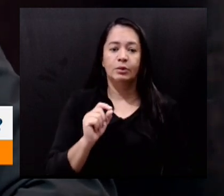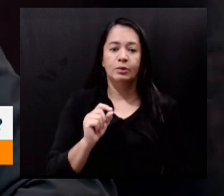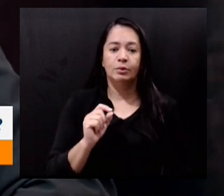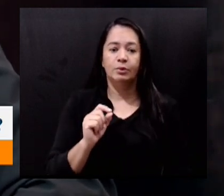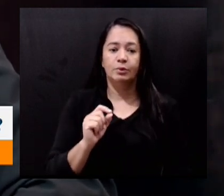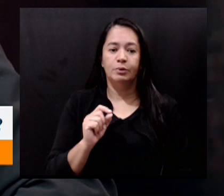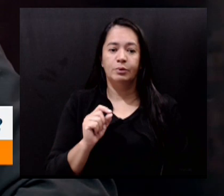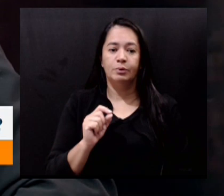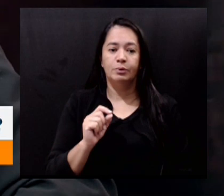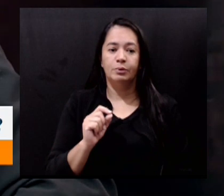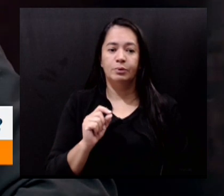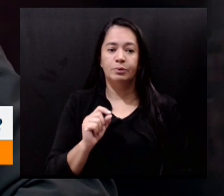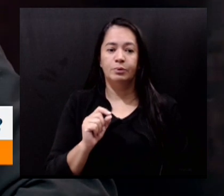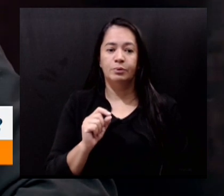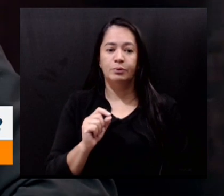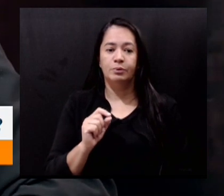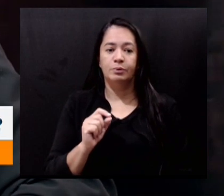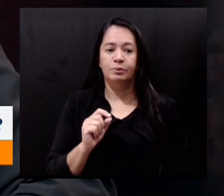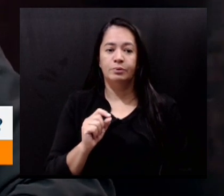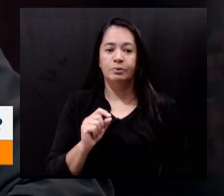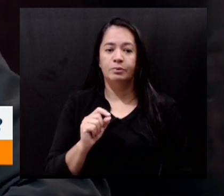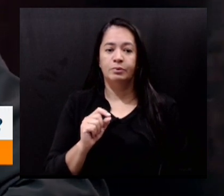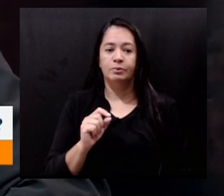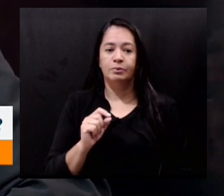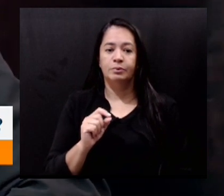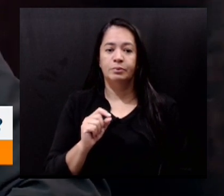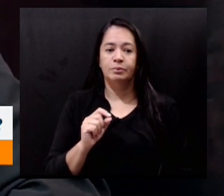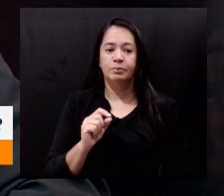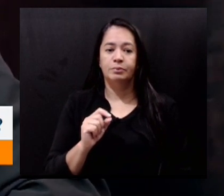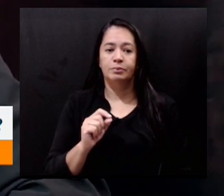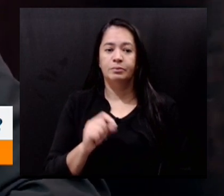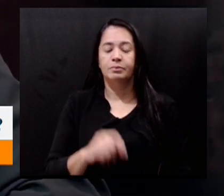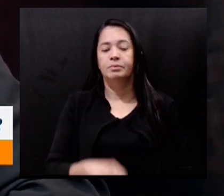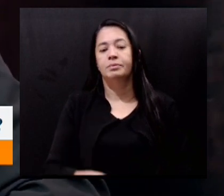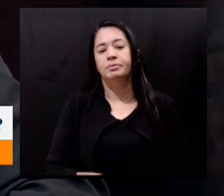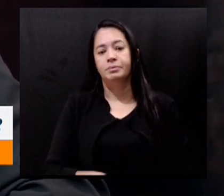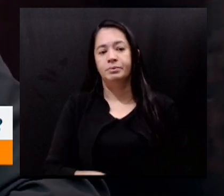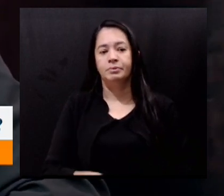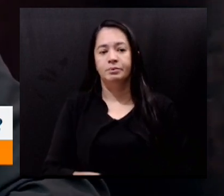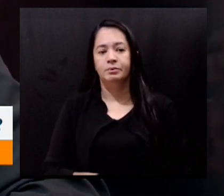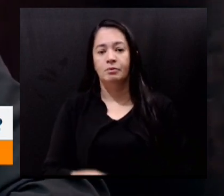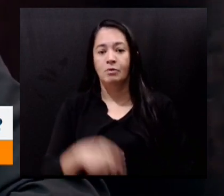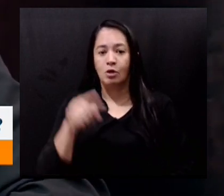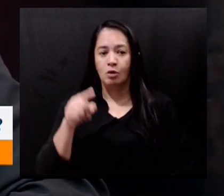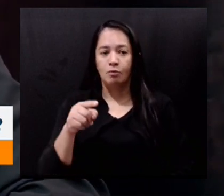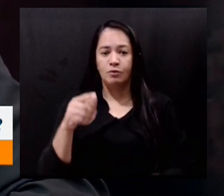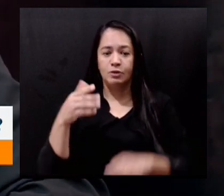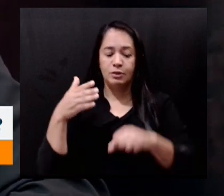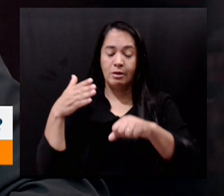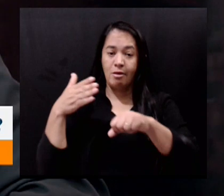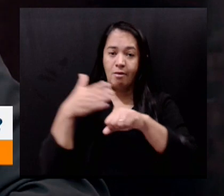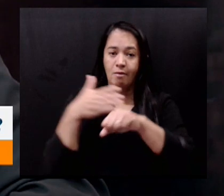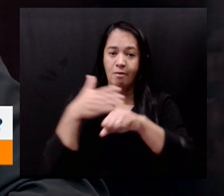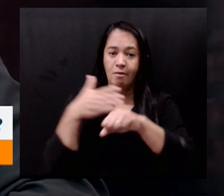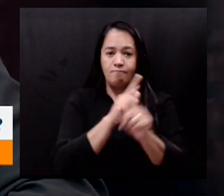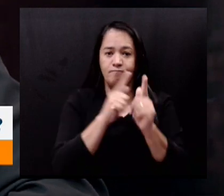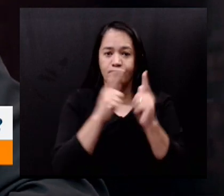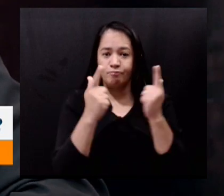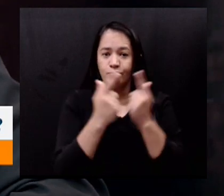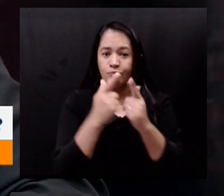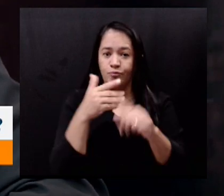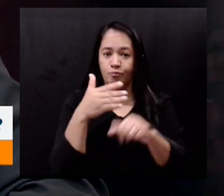eh, quando você entra num grupo para